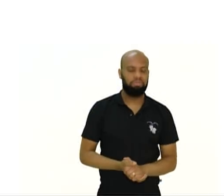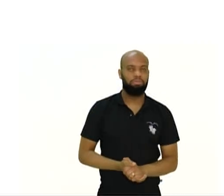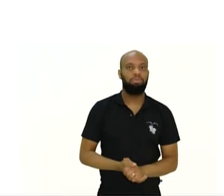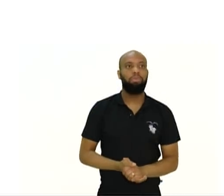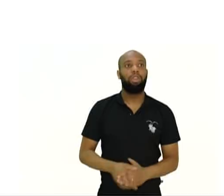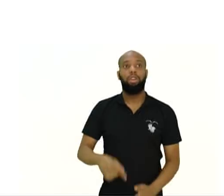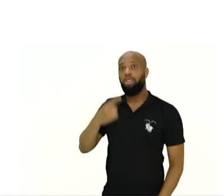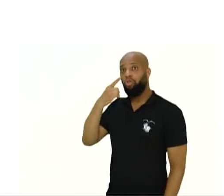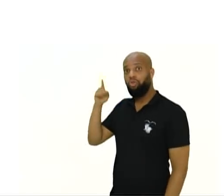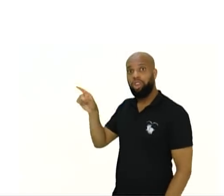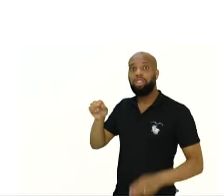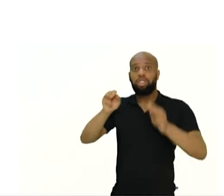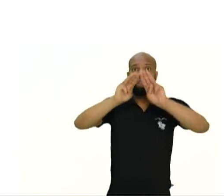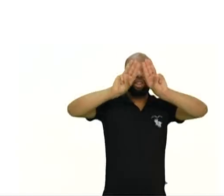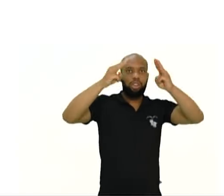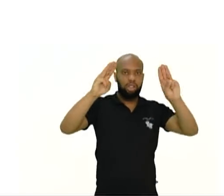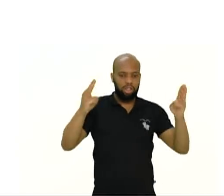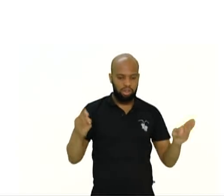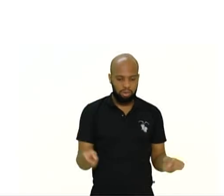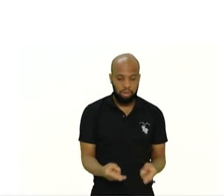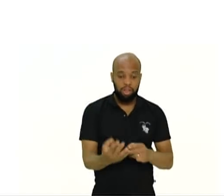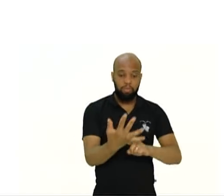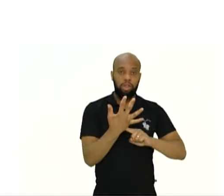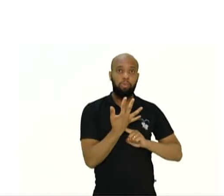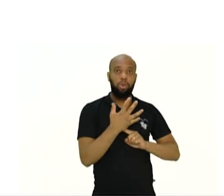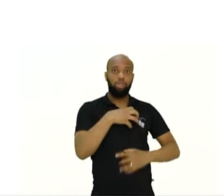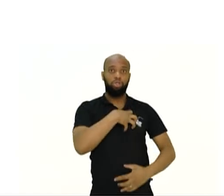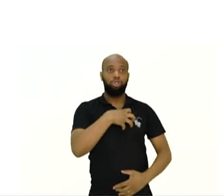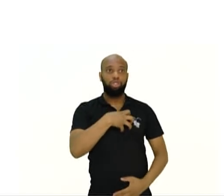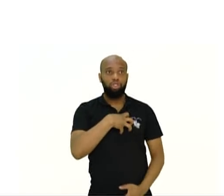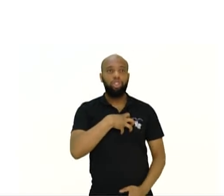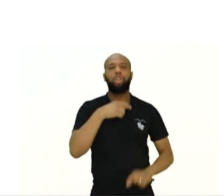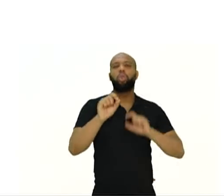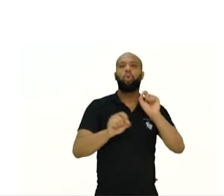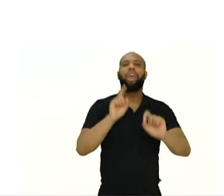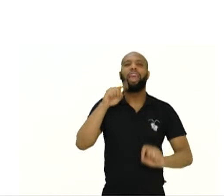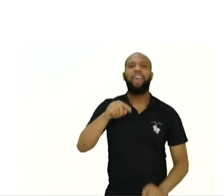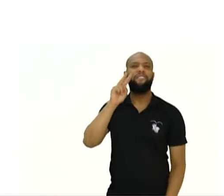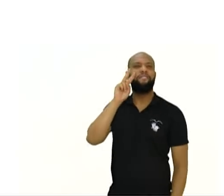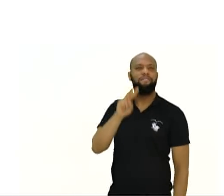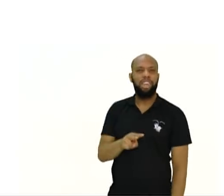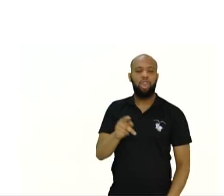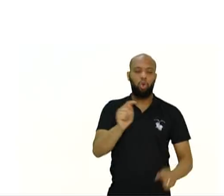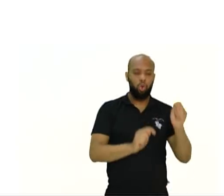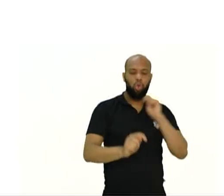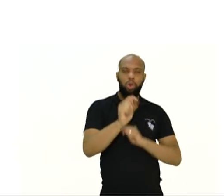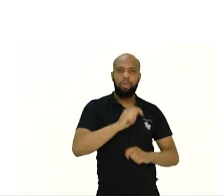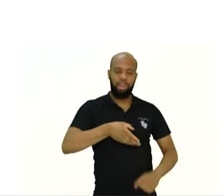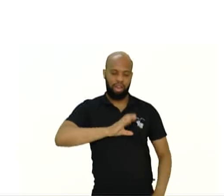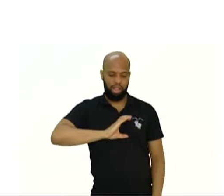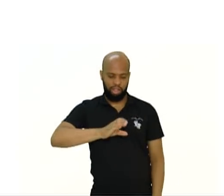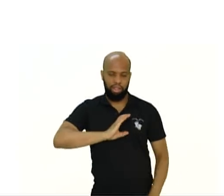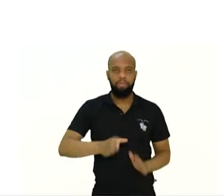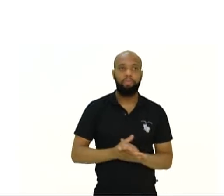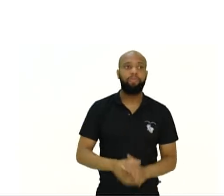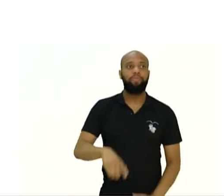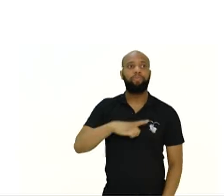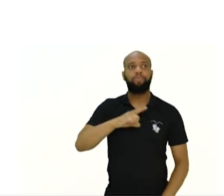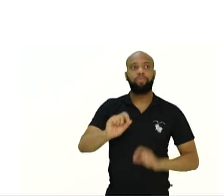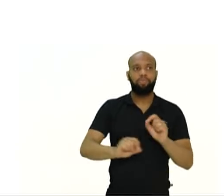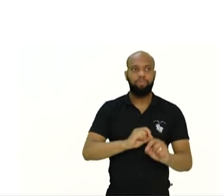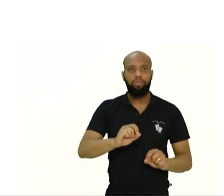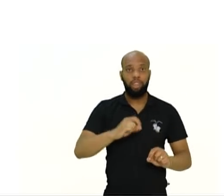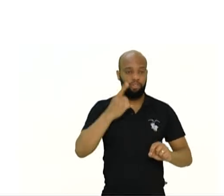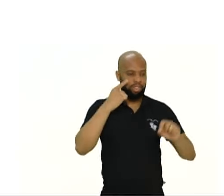Então, aqui, esse mapa, ele mostra o panorama econômico do Canadá. Então, nós vamos ter, né,